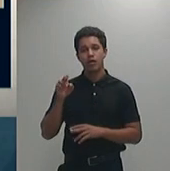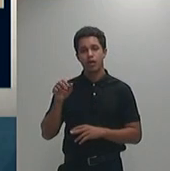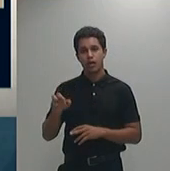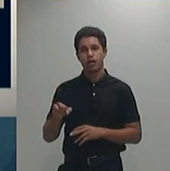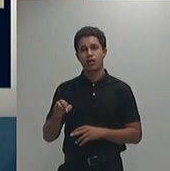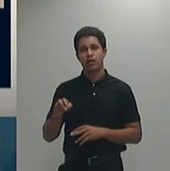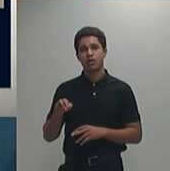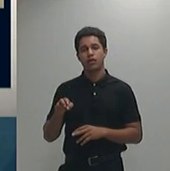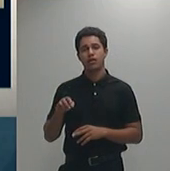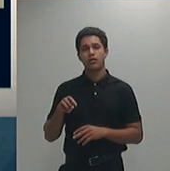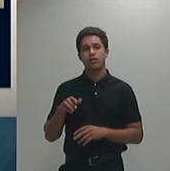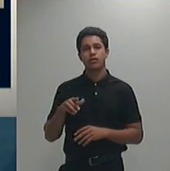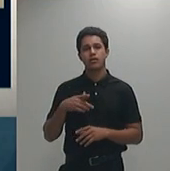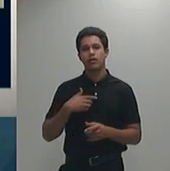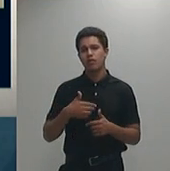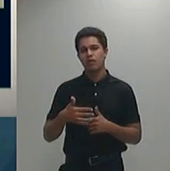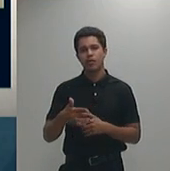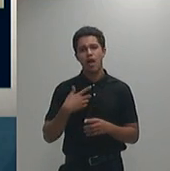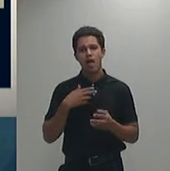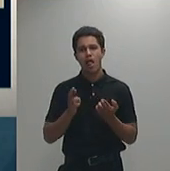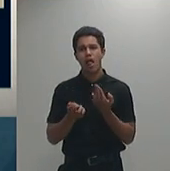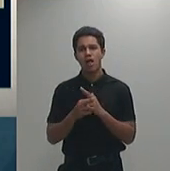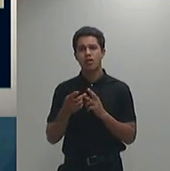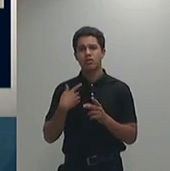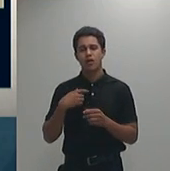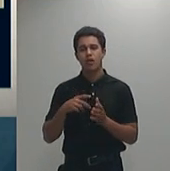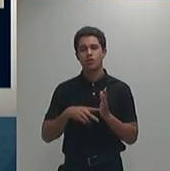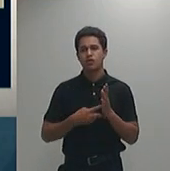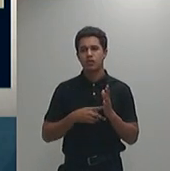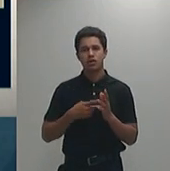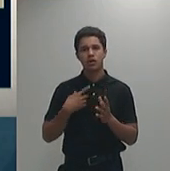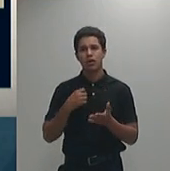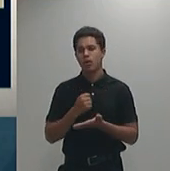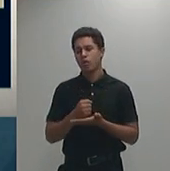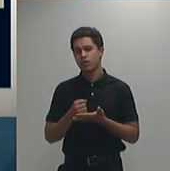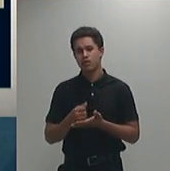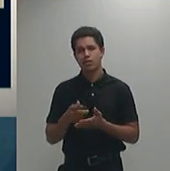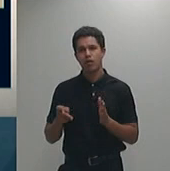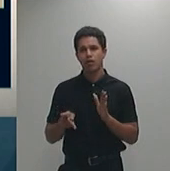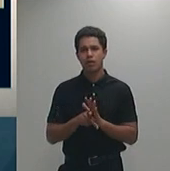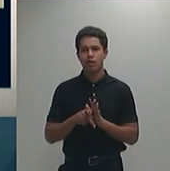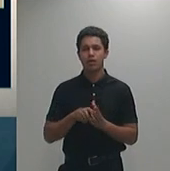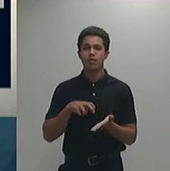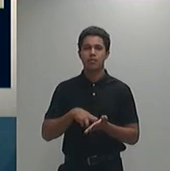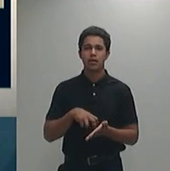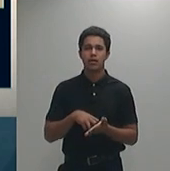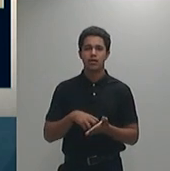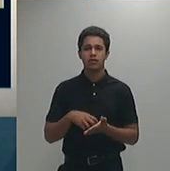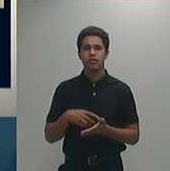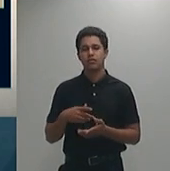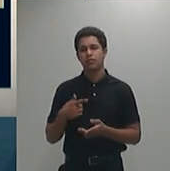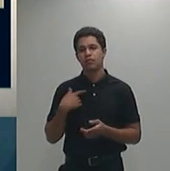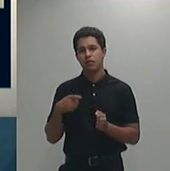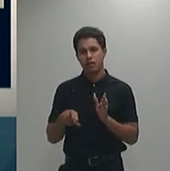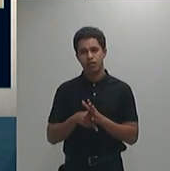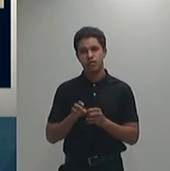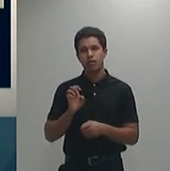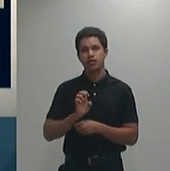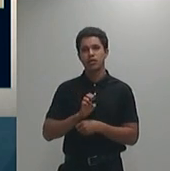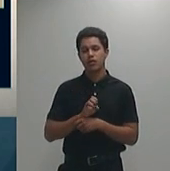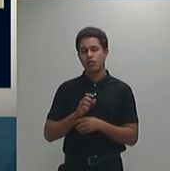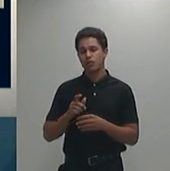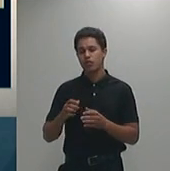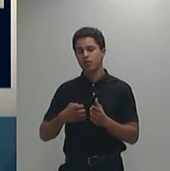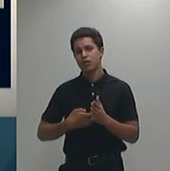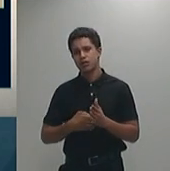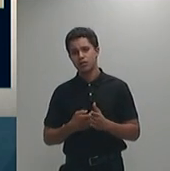decorrente de relações societárias ou contratuais disciplinados pela rede a da Serra pelos estatutos sociais das companhias ou pelas normas